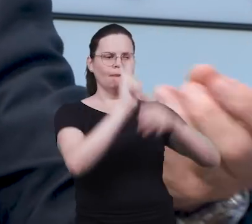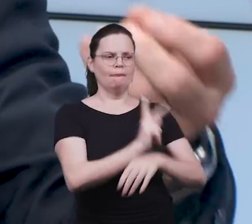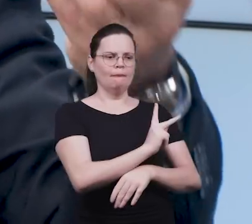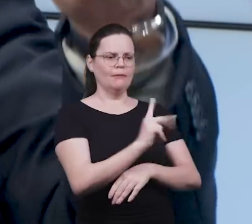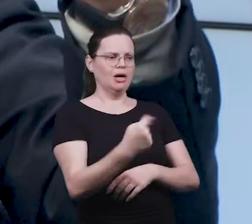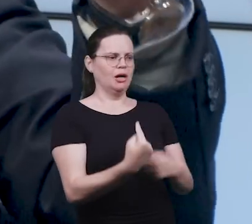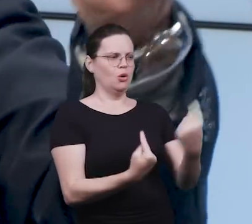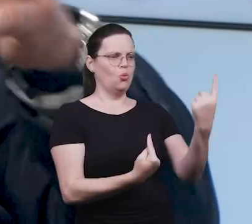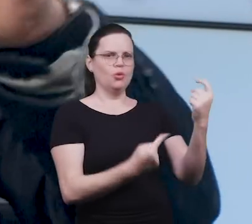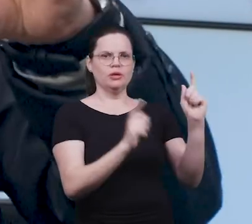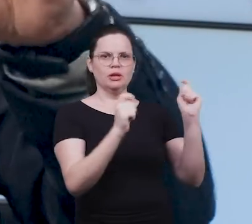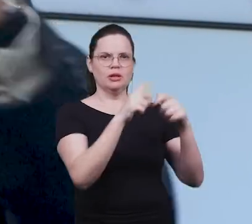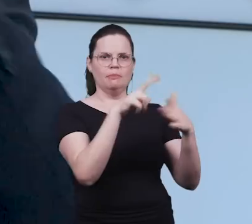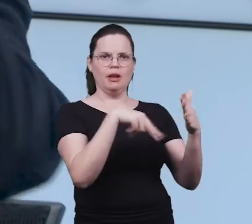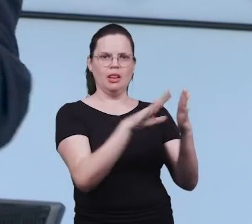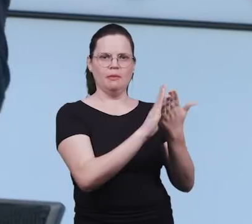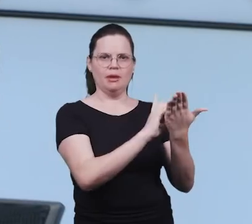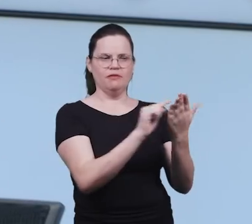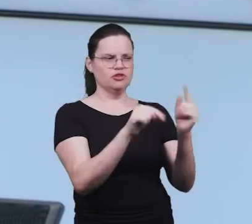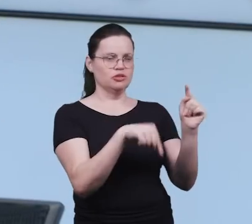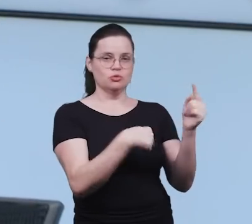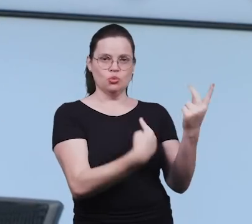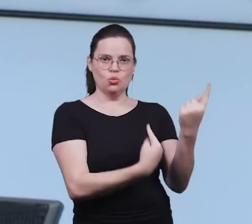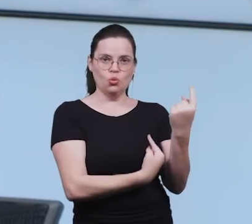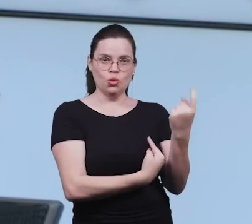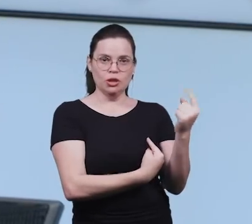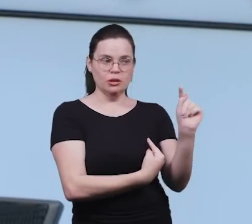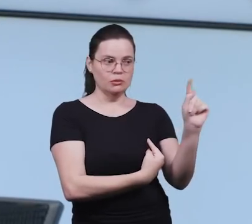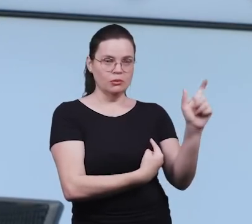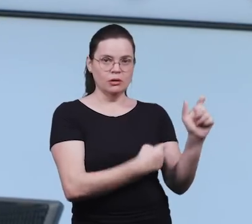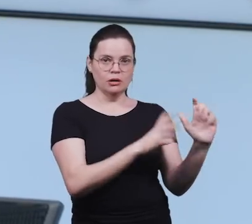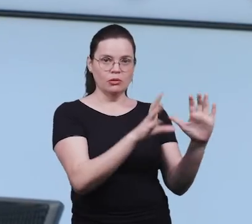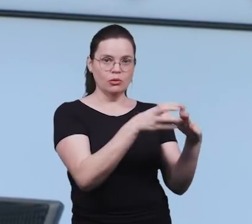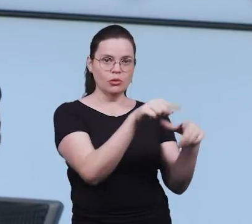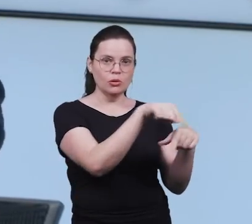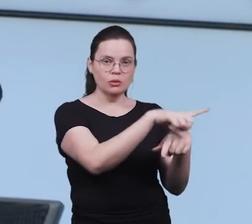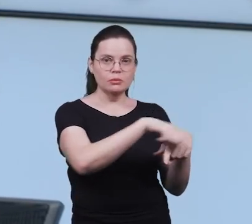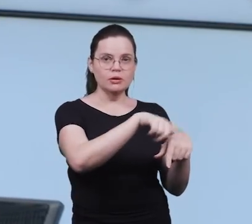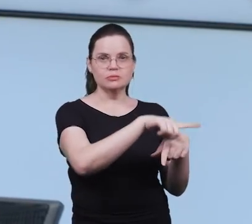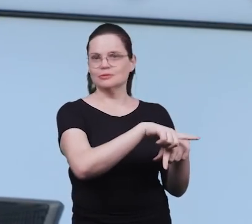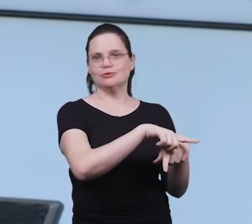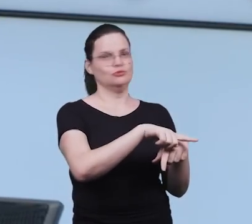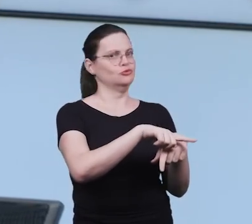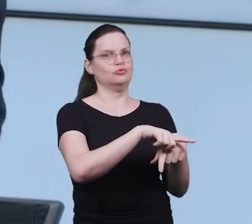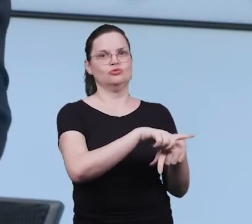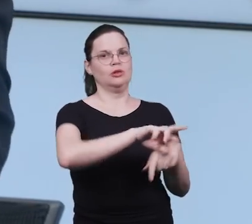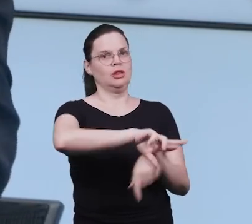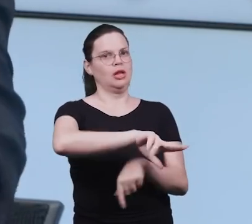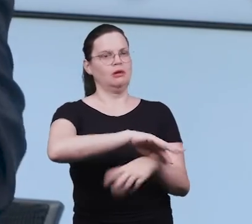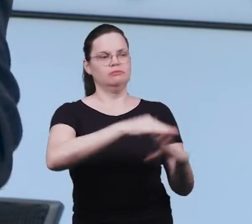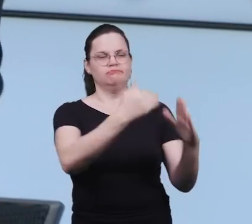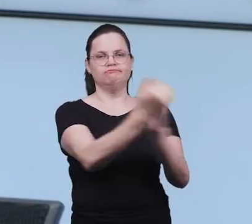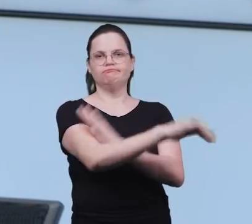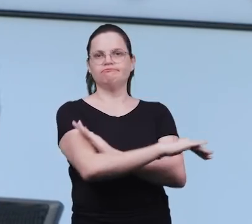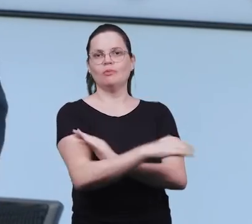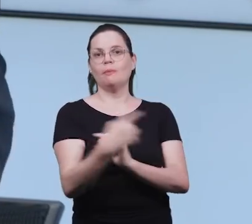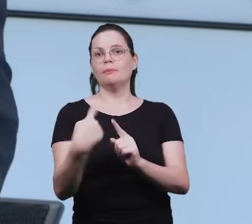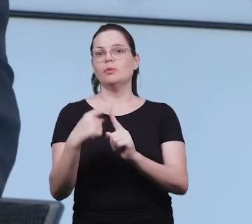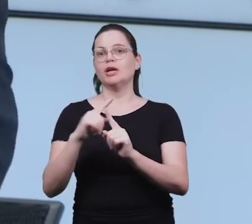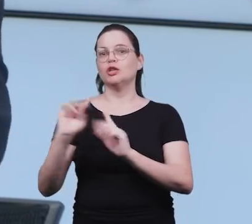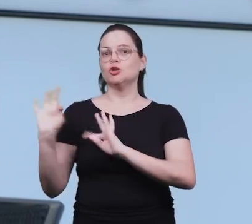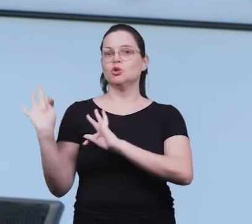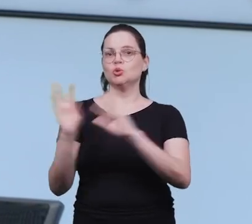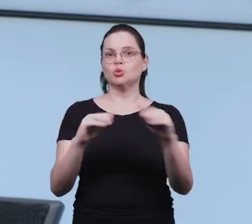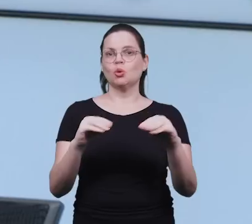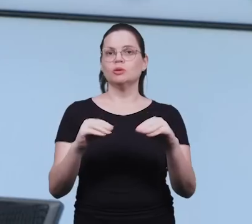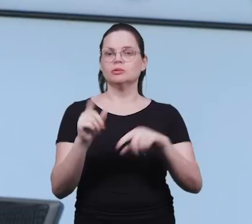à palavra. Não, agora o sacerdócio universal do crente, que é um dos princípios, um dos pilares, né, das teses de